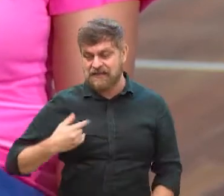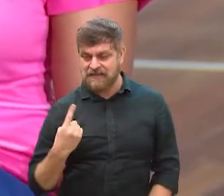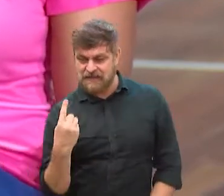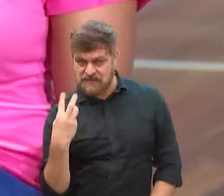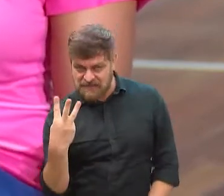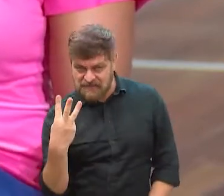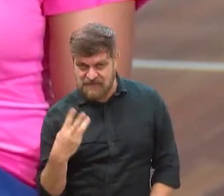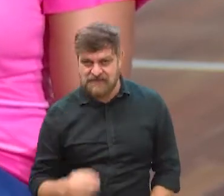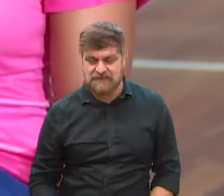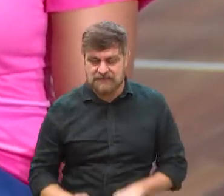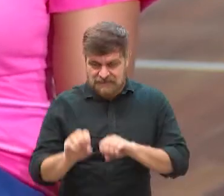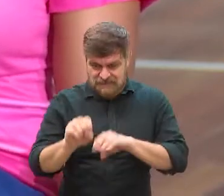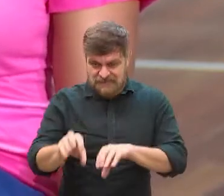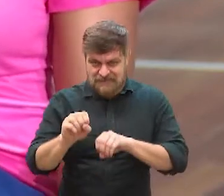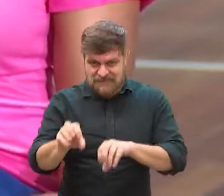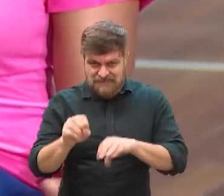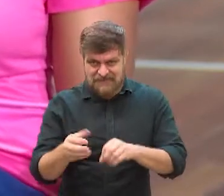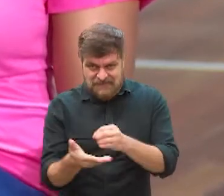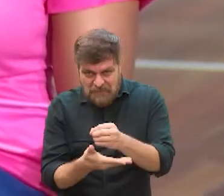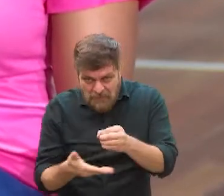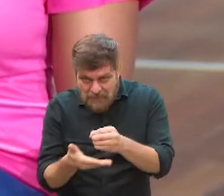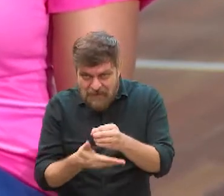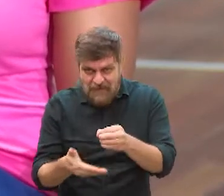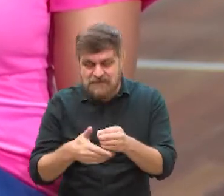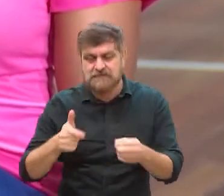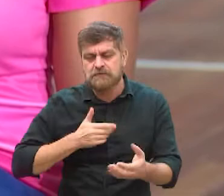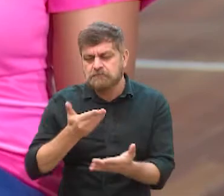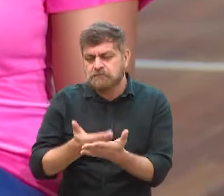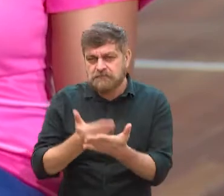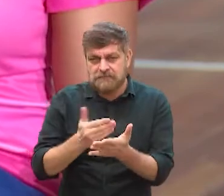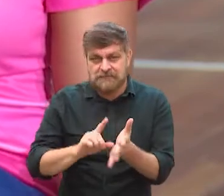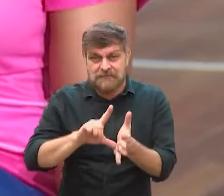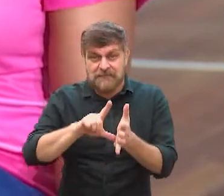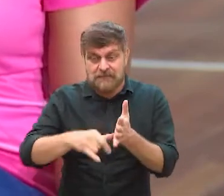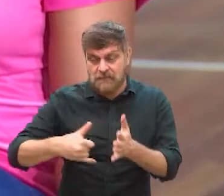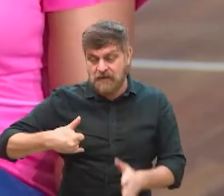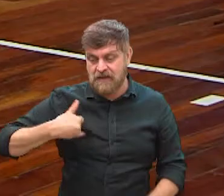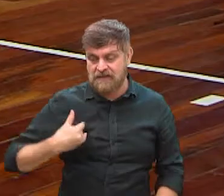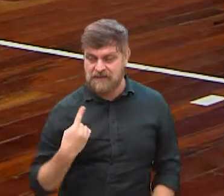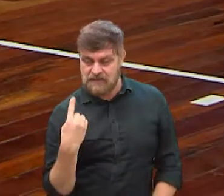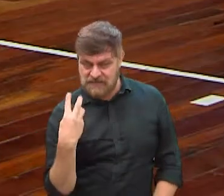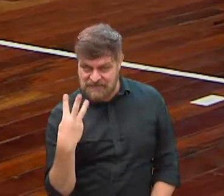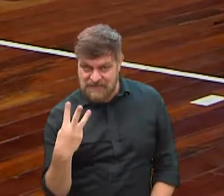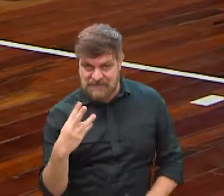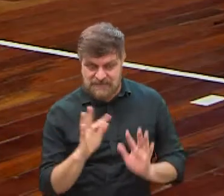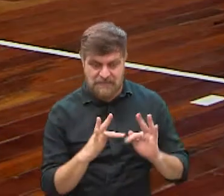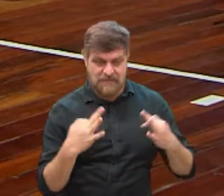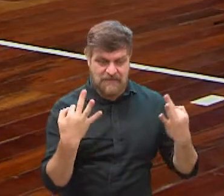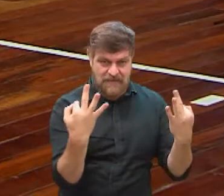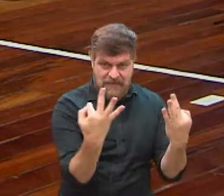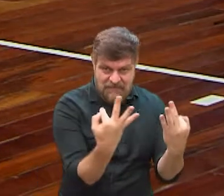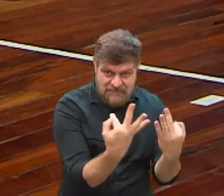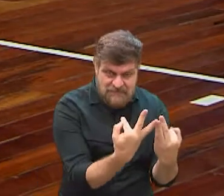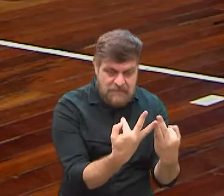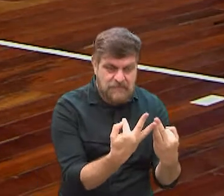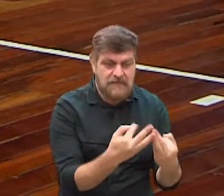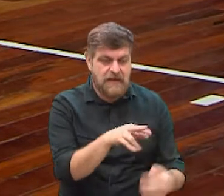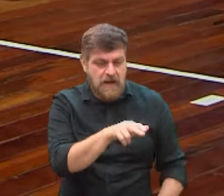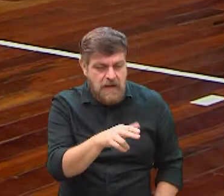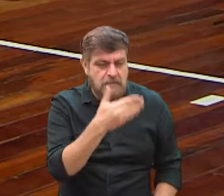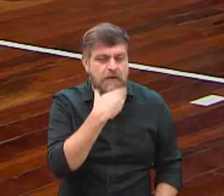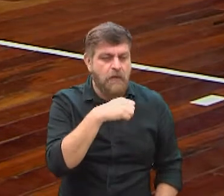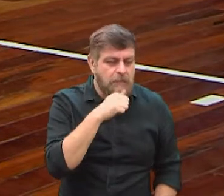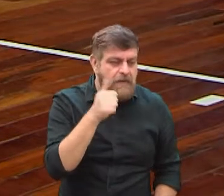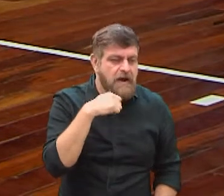ensino fundamental em Goiôerê, e aos 13 anos eu me mudei com a minha família, irmãos, meu pai, minha mãe,